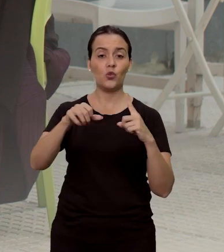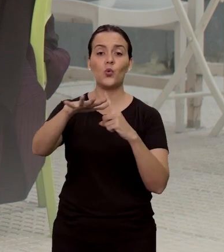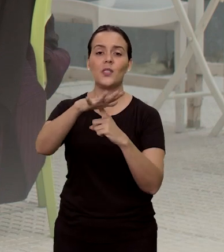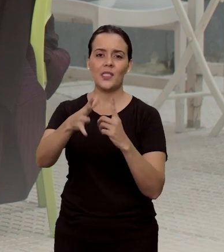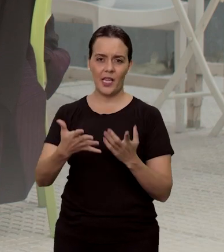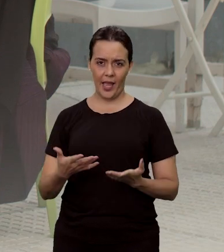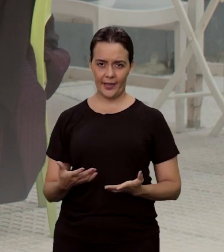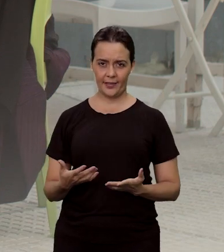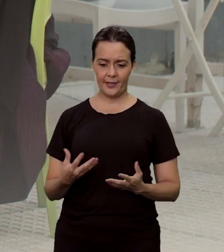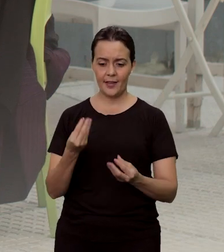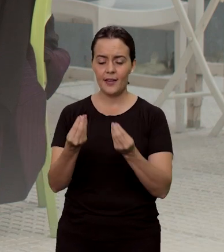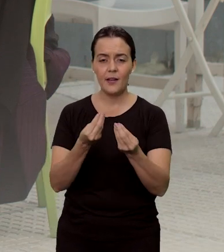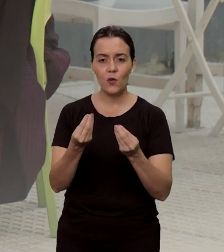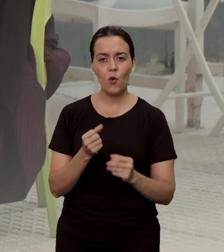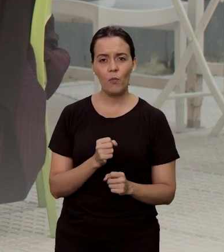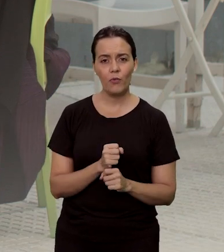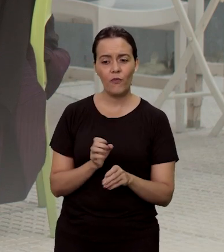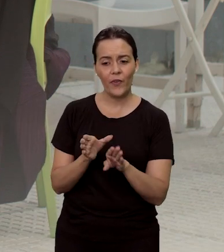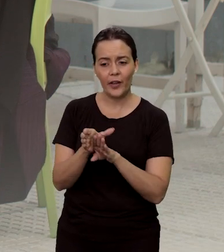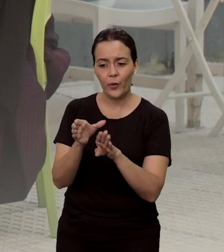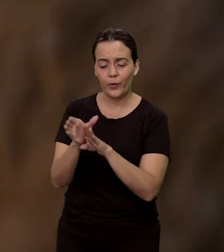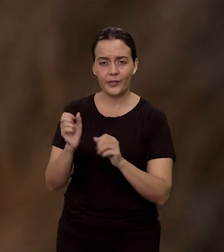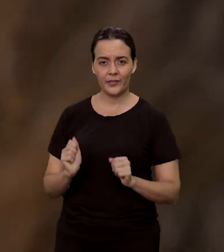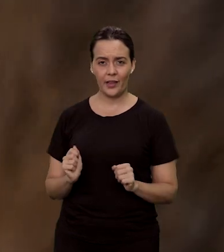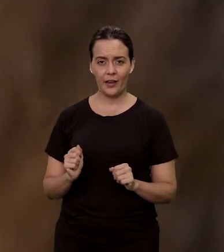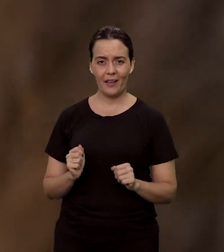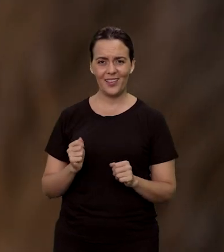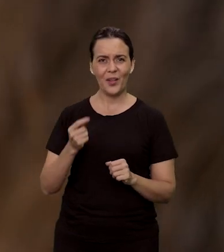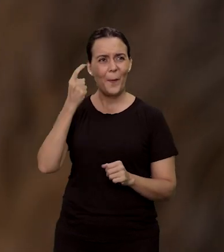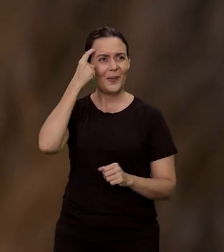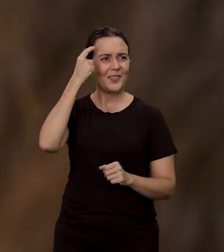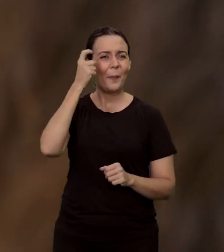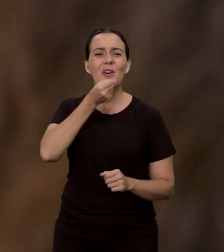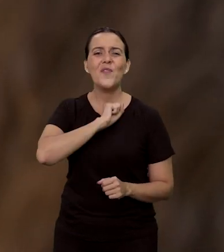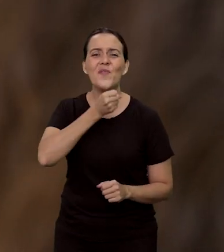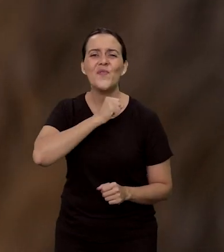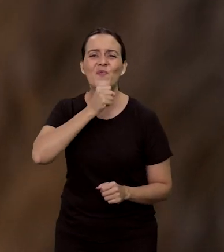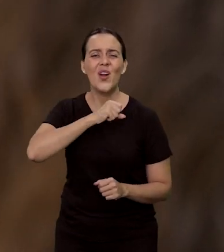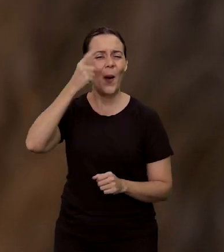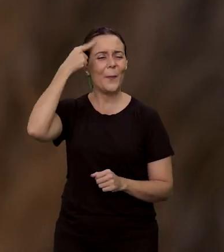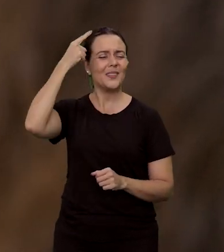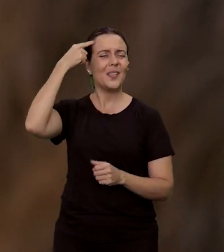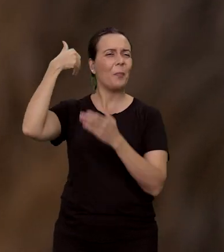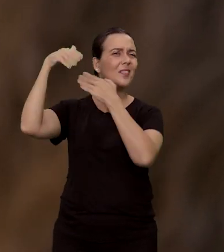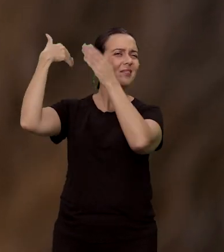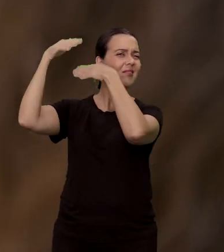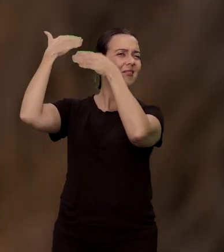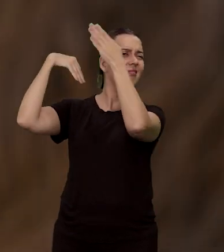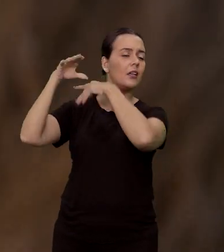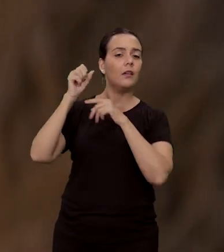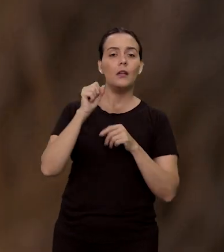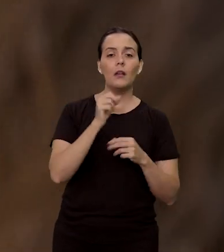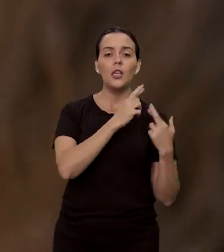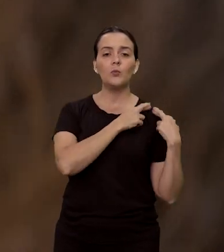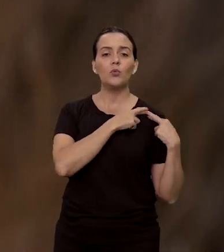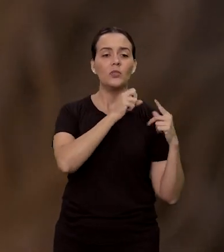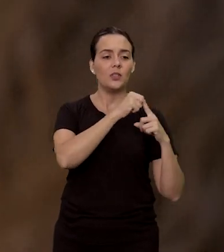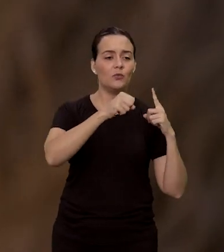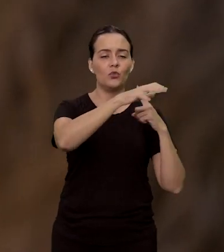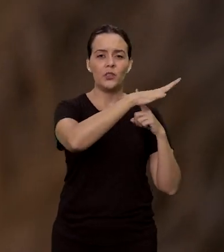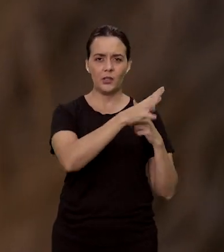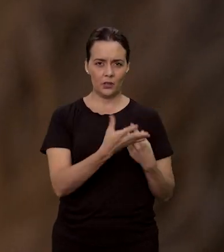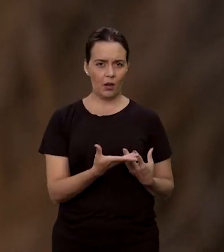Friedman de 1970, né? Onde dizia basicamente que a responsabilidade social de uma empresa é gerar lucro e ganhar dinheiro,